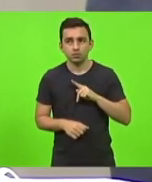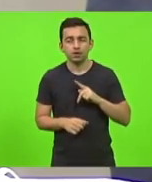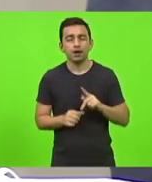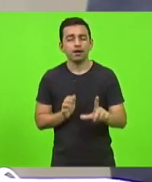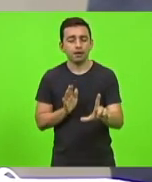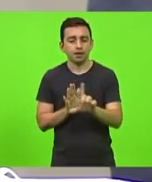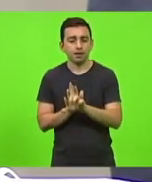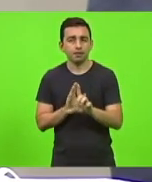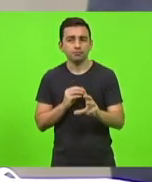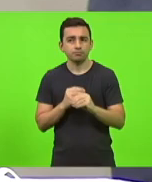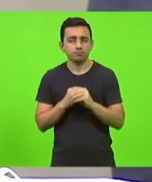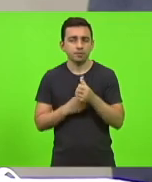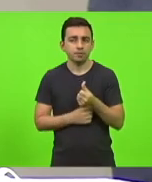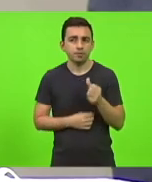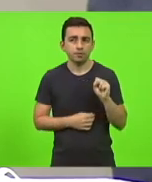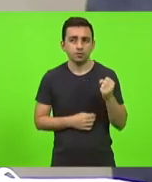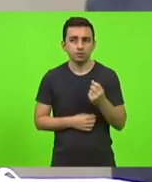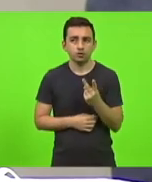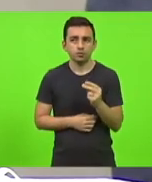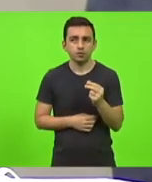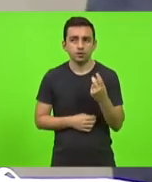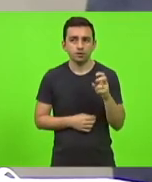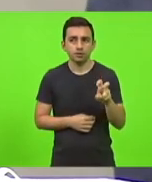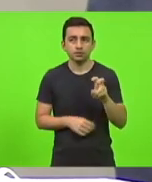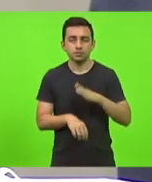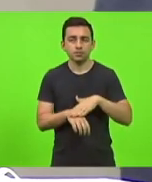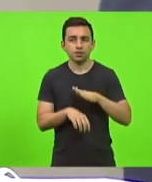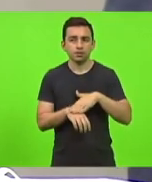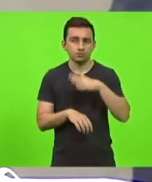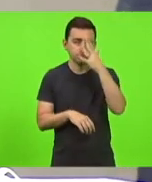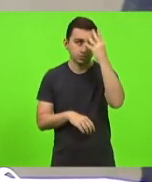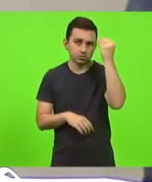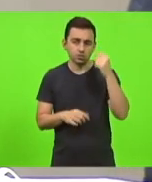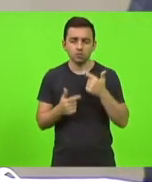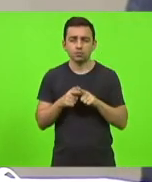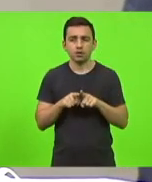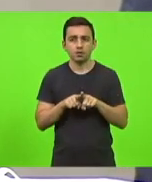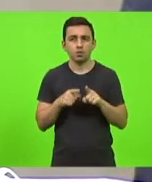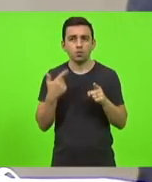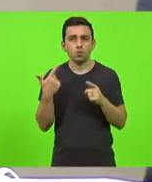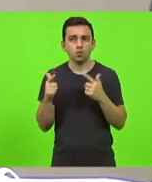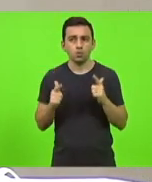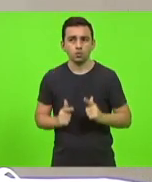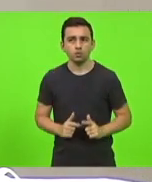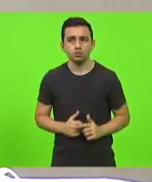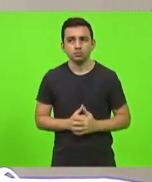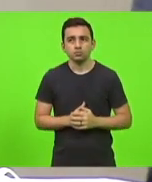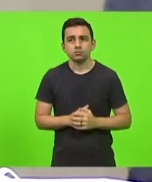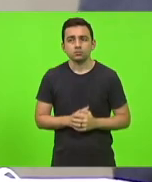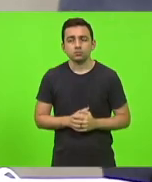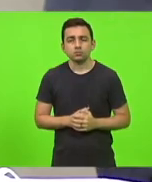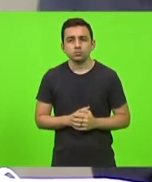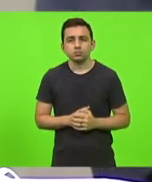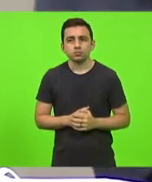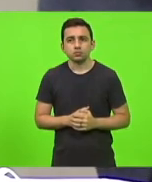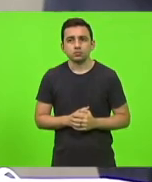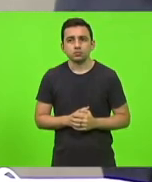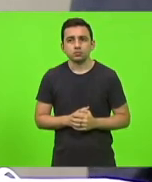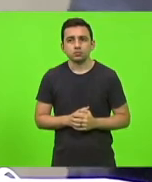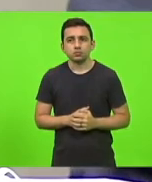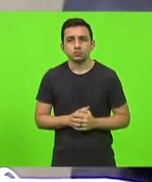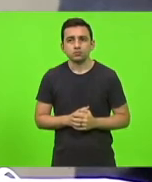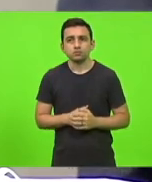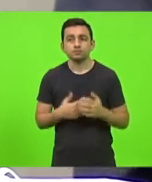de 2015. Assina a deputada Luciane Carminati e outros em discussão. Com a palavra, presidente, eu